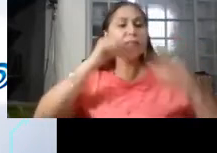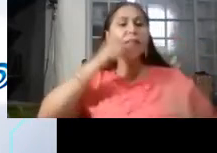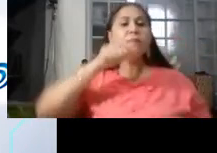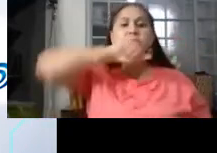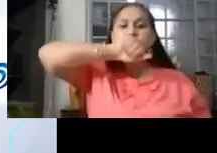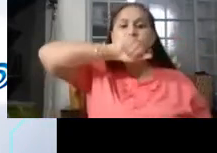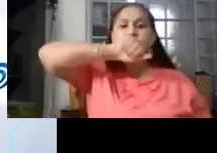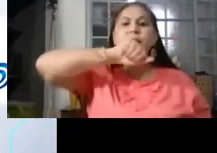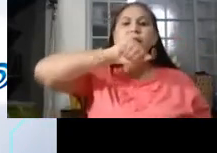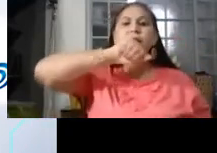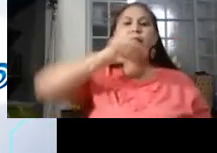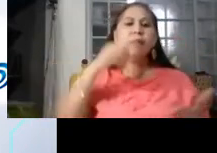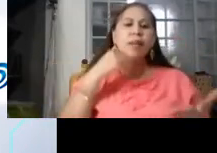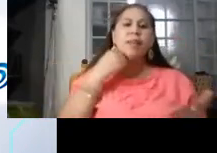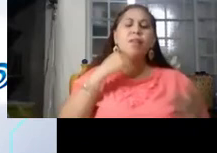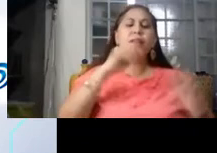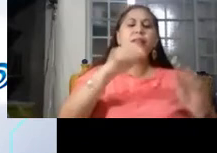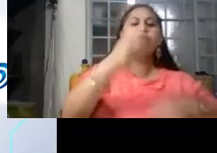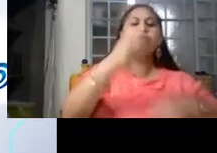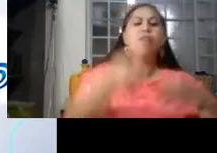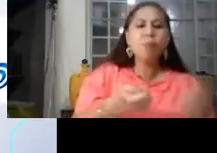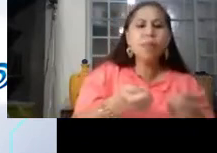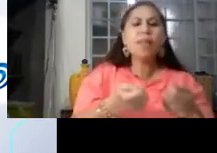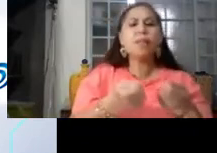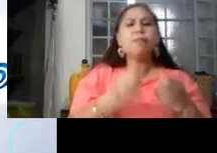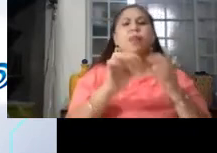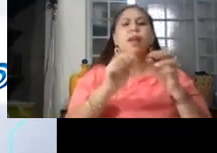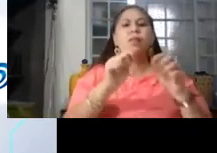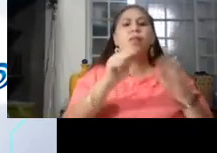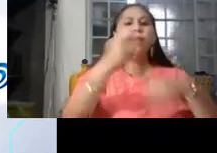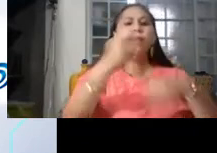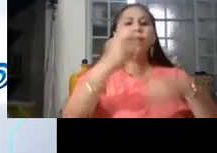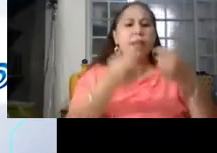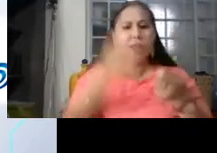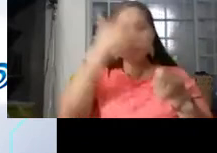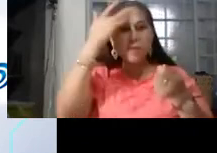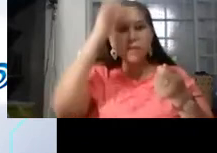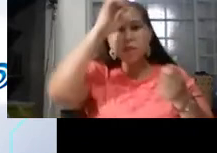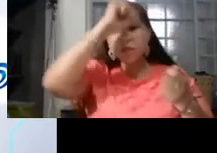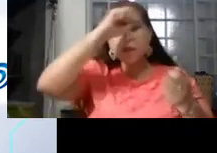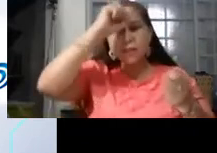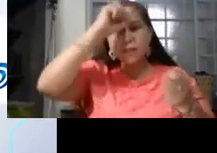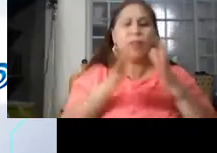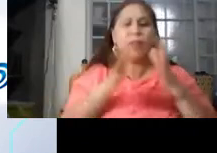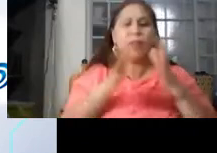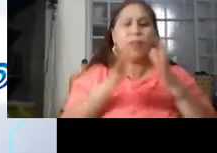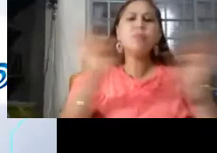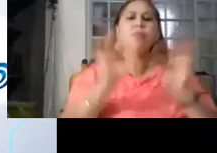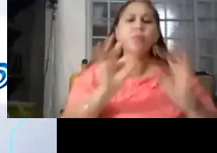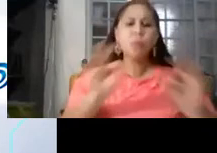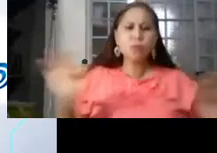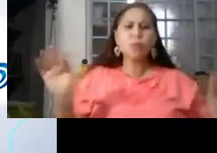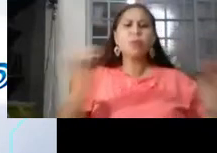Casa de mãe. Então é dessa forma que comumente as pessoas que estão aprendendo Libras fazem